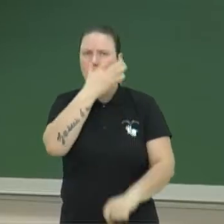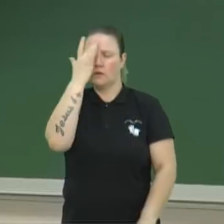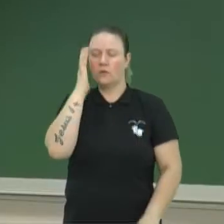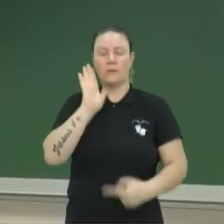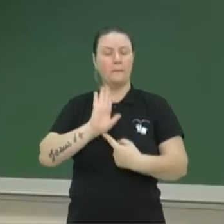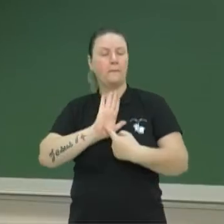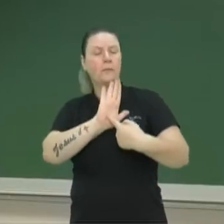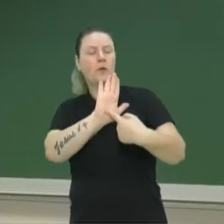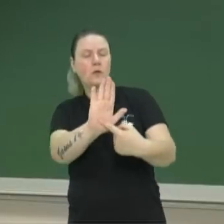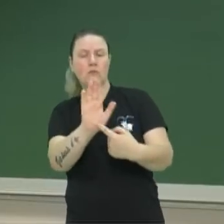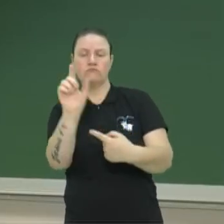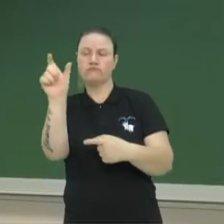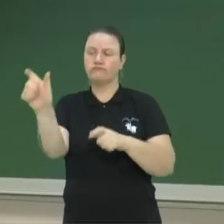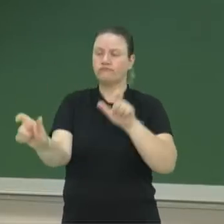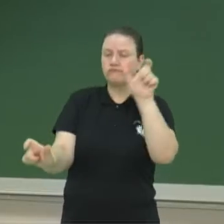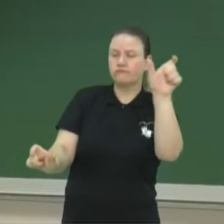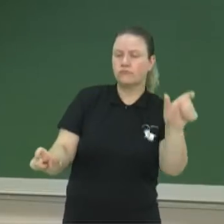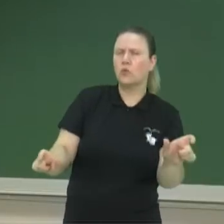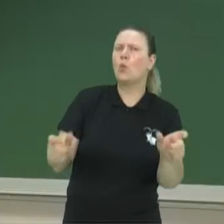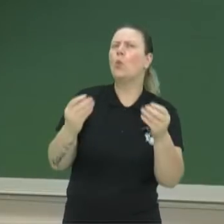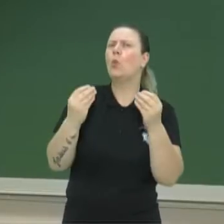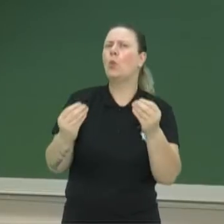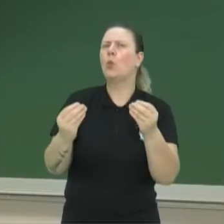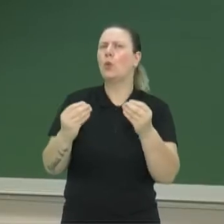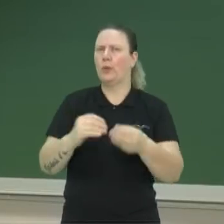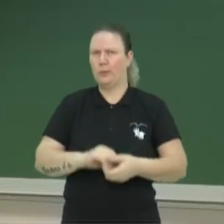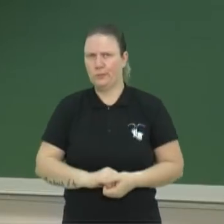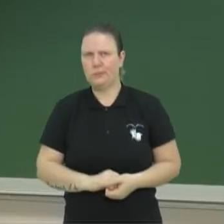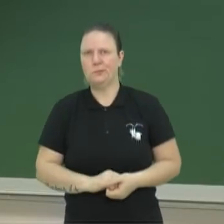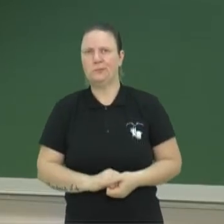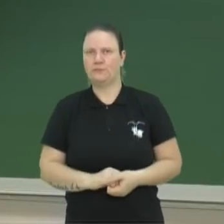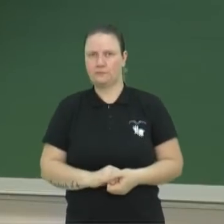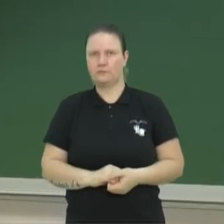os personagens aqui do nosso causo? Vamos ver?